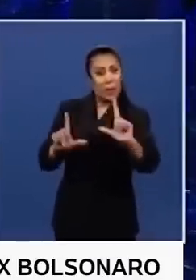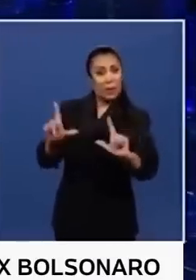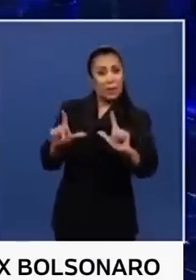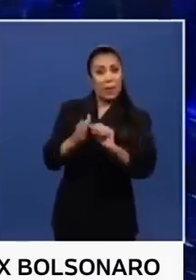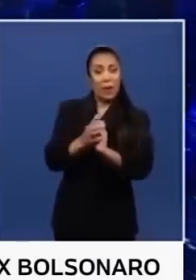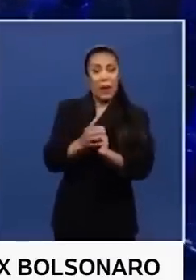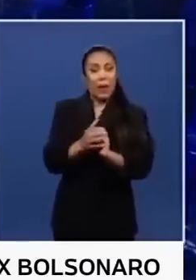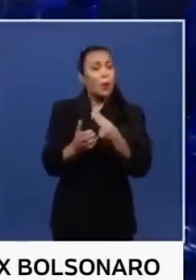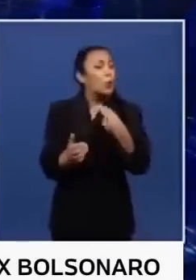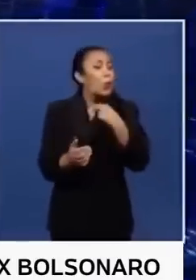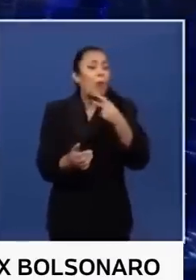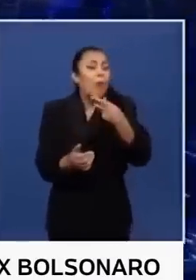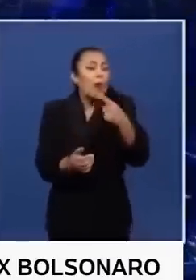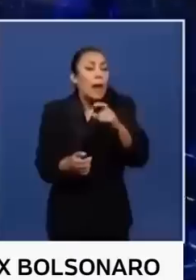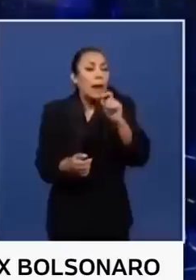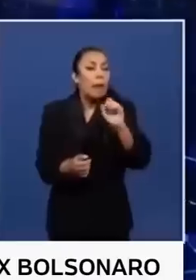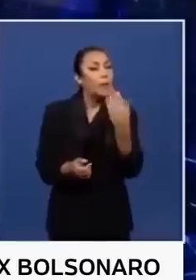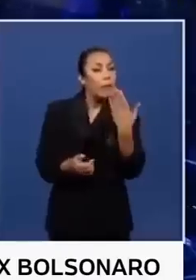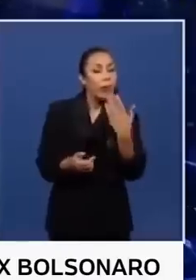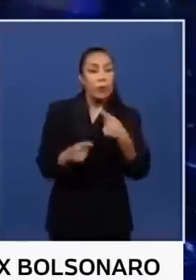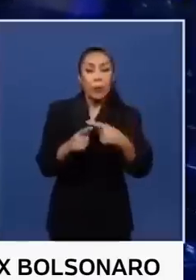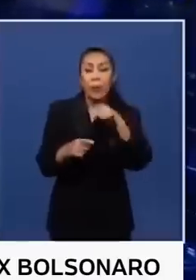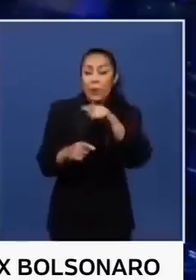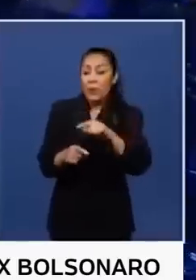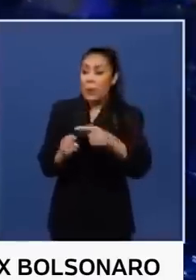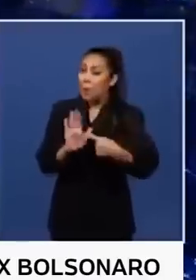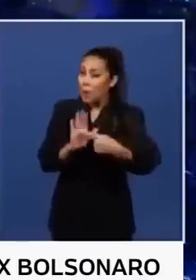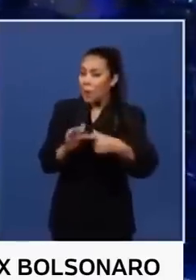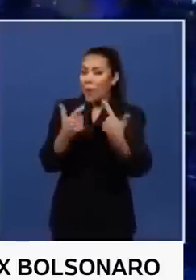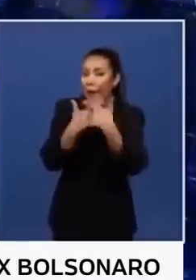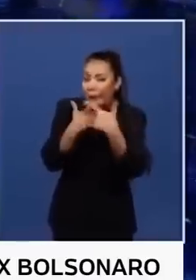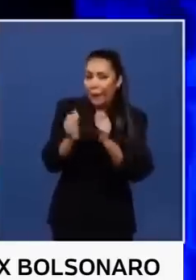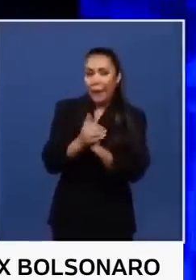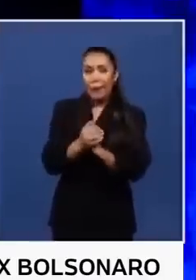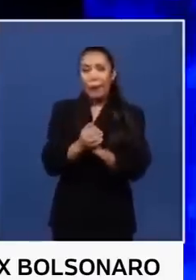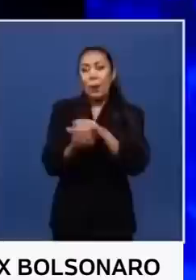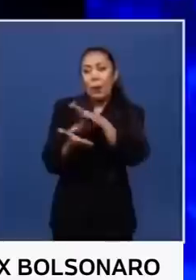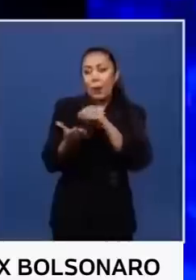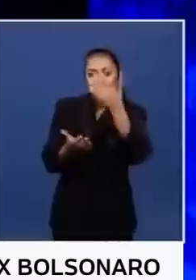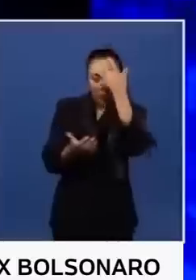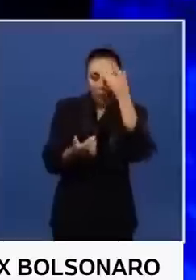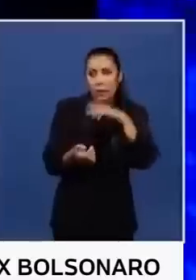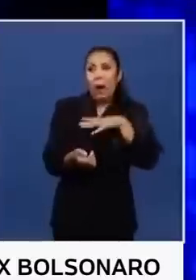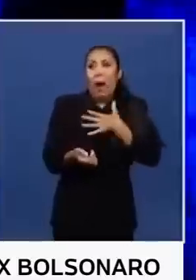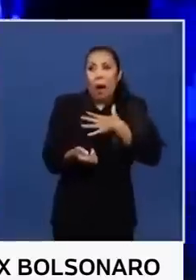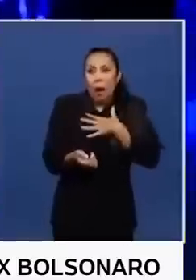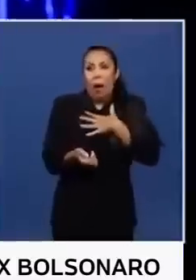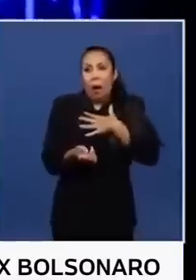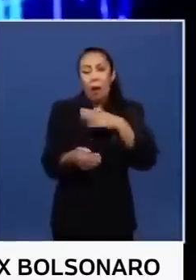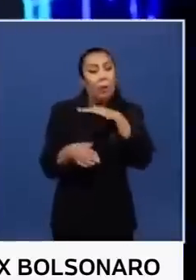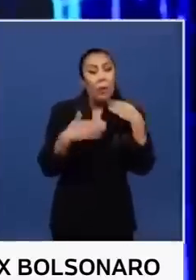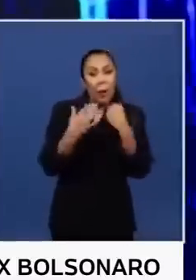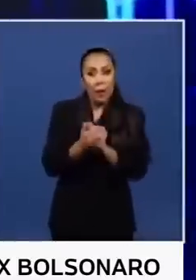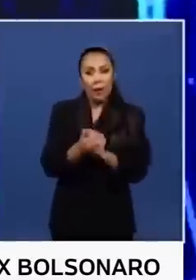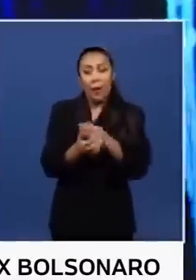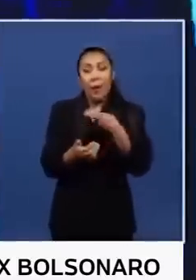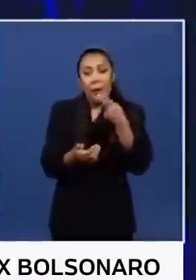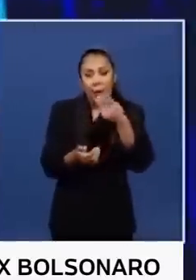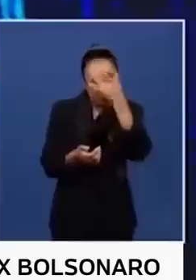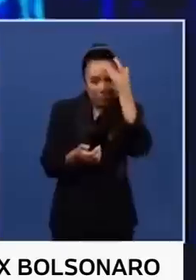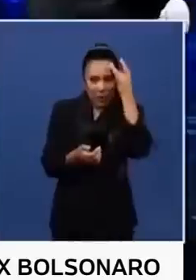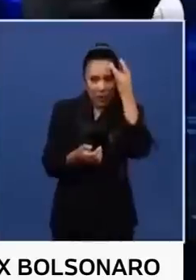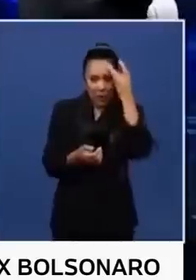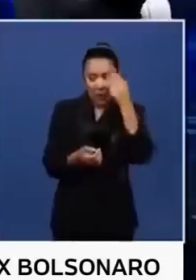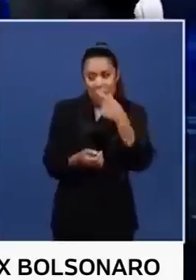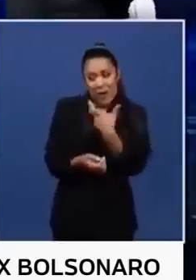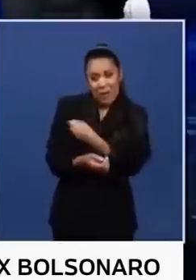dizer que é fake news, não, porque você aparece na televisão rindo, imitando pessoas sem ar, você aparece dizendo que quem tomar vacina vai